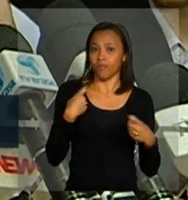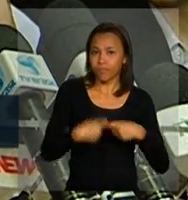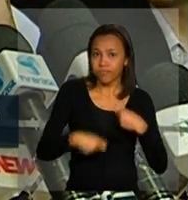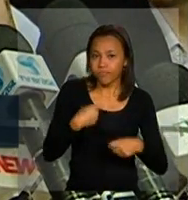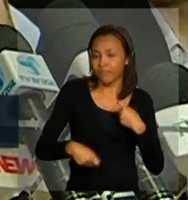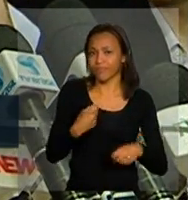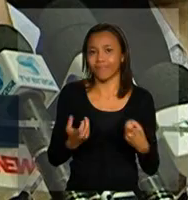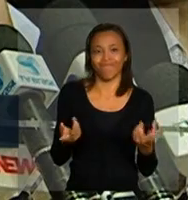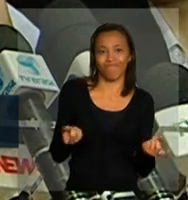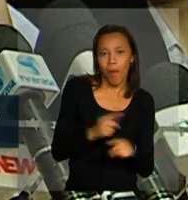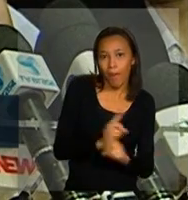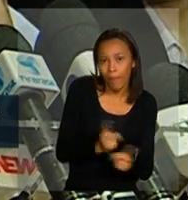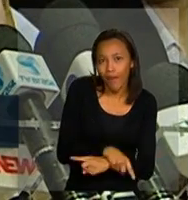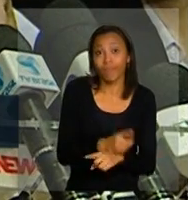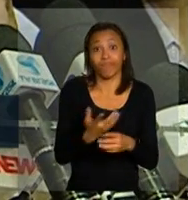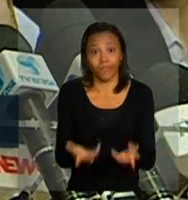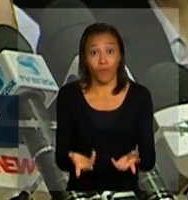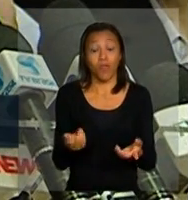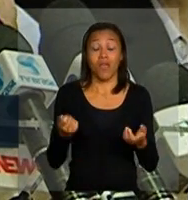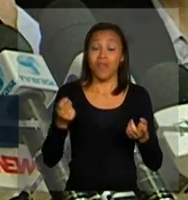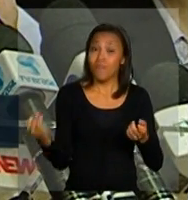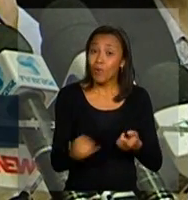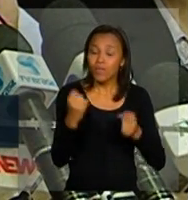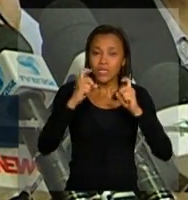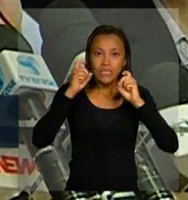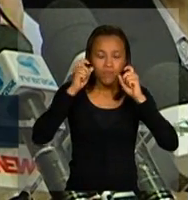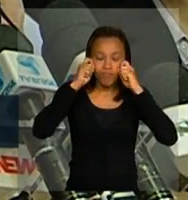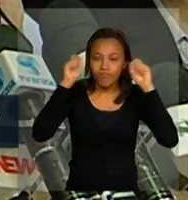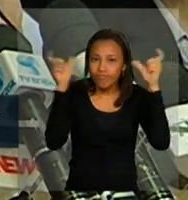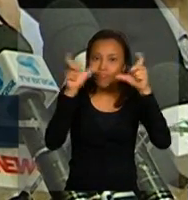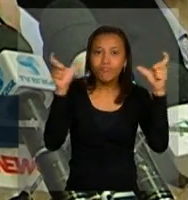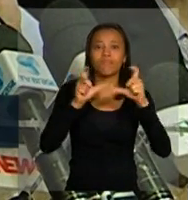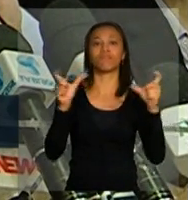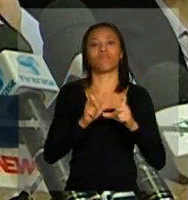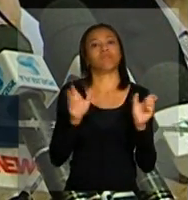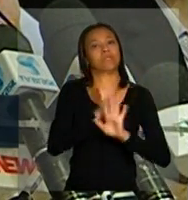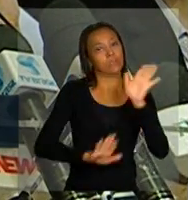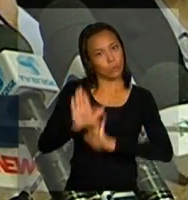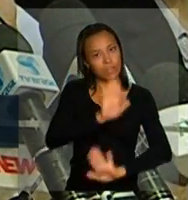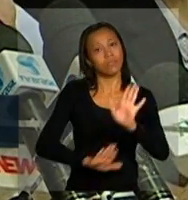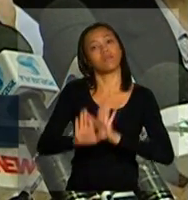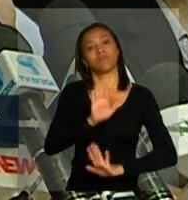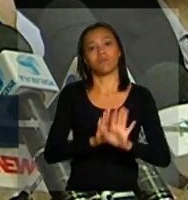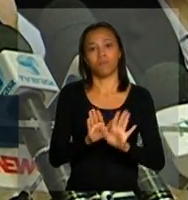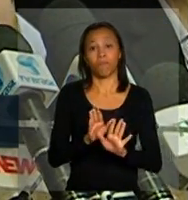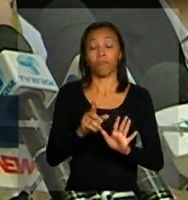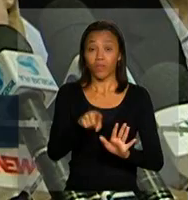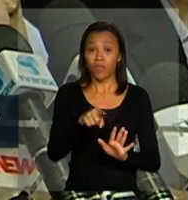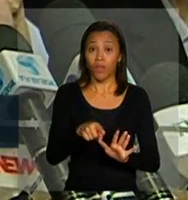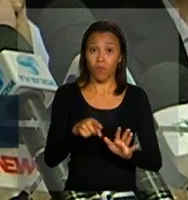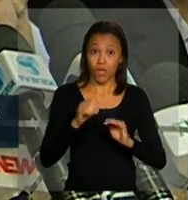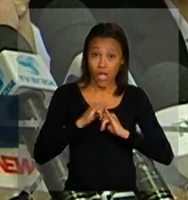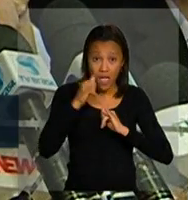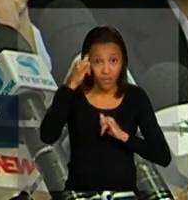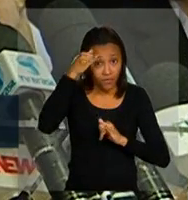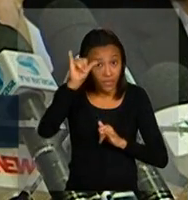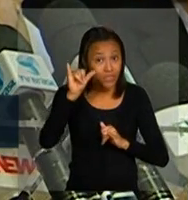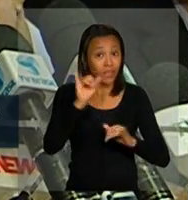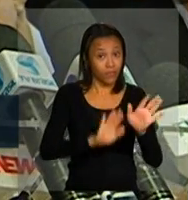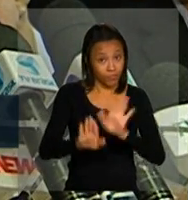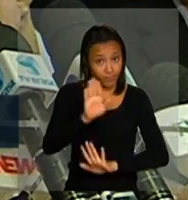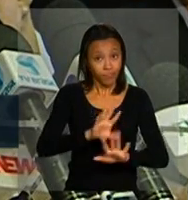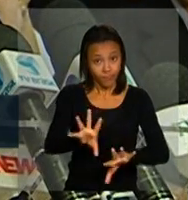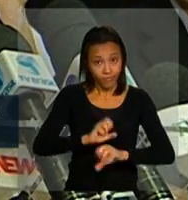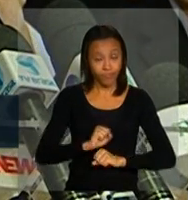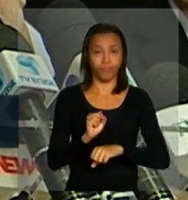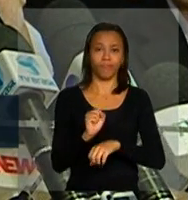importância de despertarmos nesse público uma atitude de prevenção. Em primeiro lugar, nas ações de prevenção da infecção pelo HIV